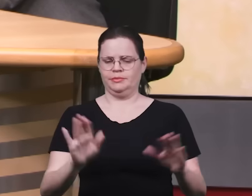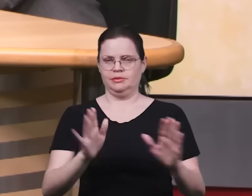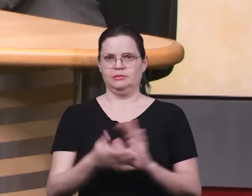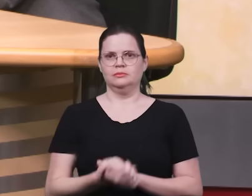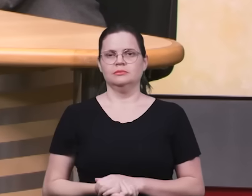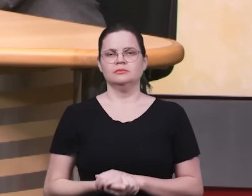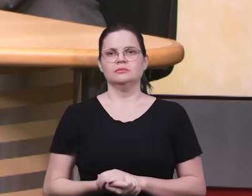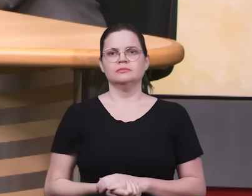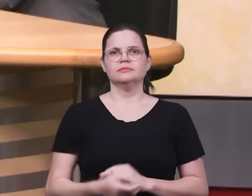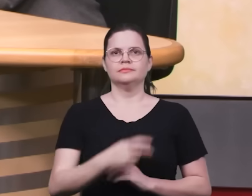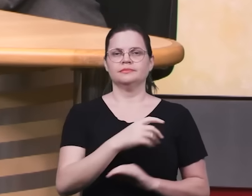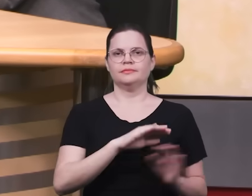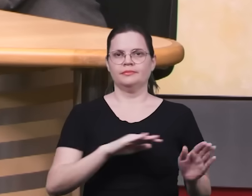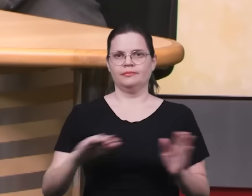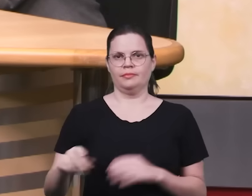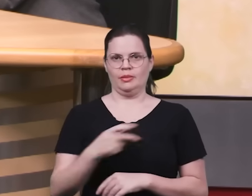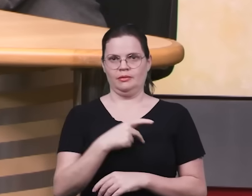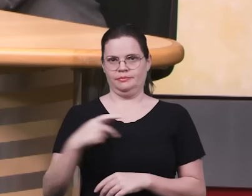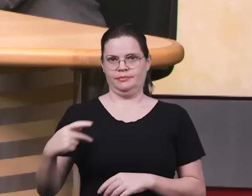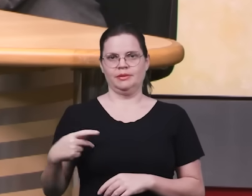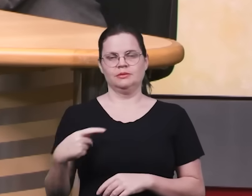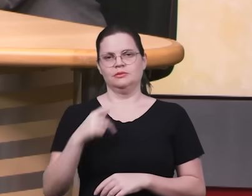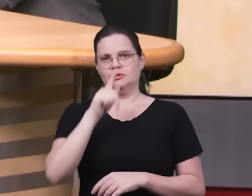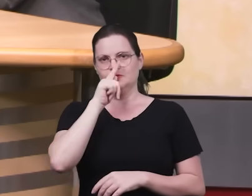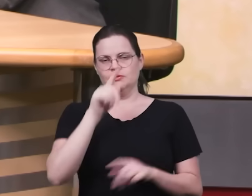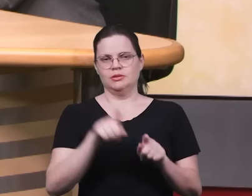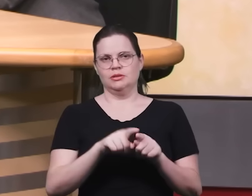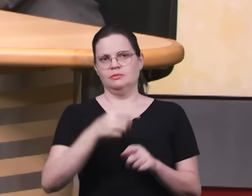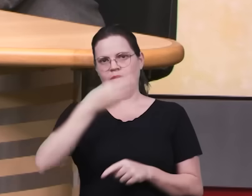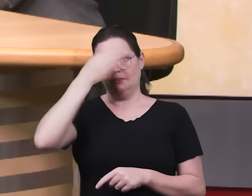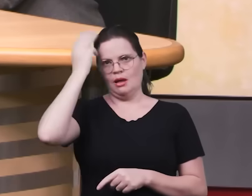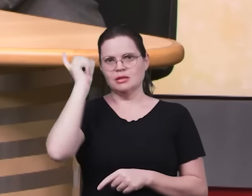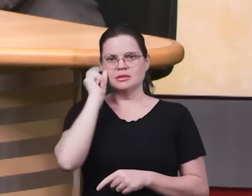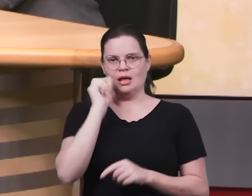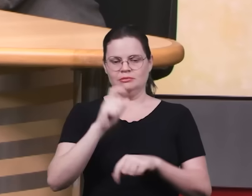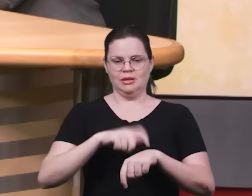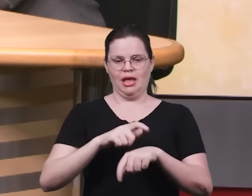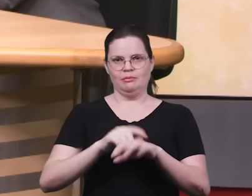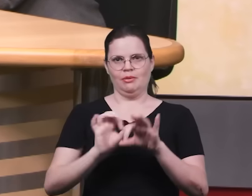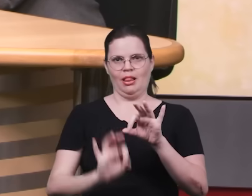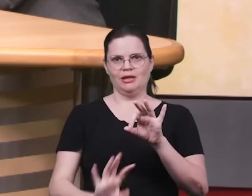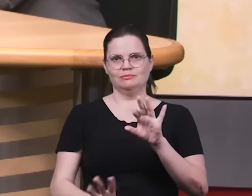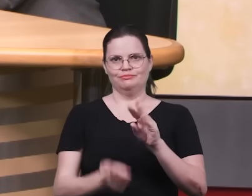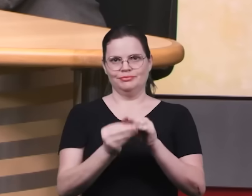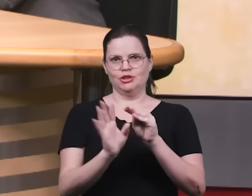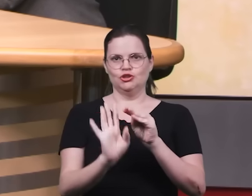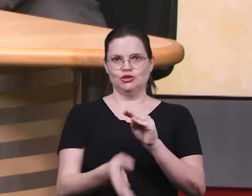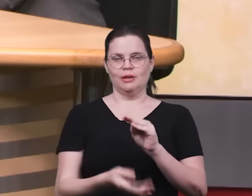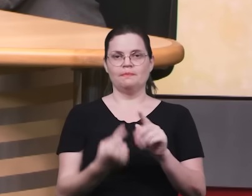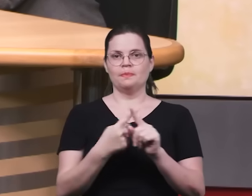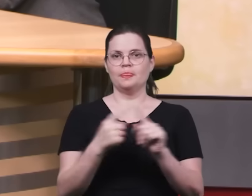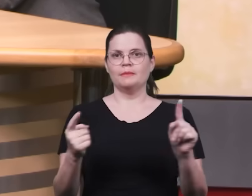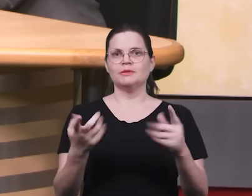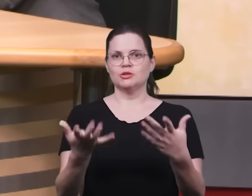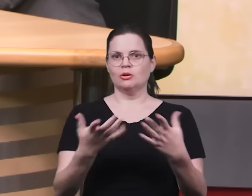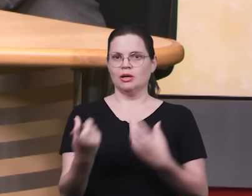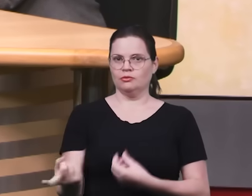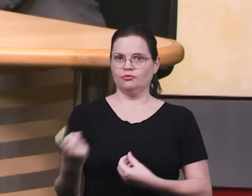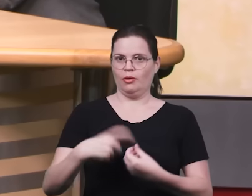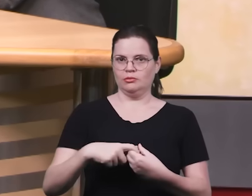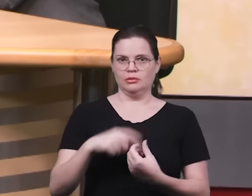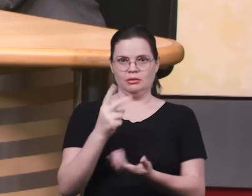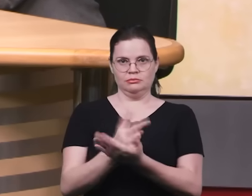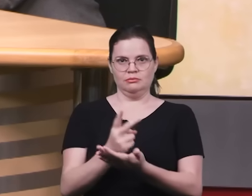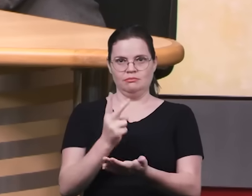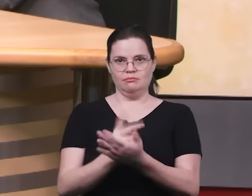Gilson e Marcelo, nós estamos com o tempo avançado, mas eu gostaria de voltar a esse tema, esse